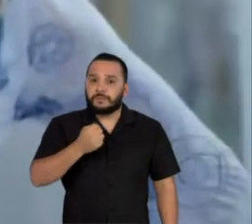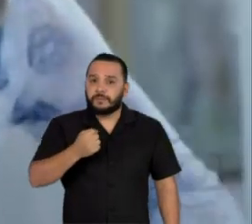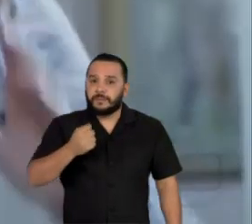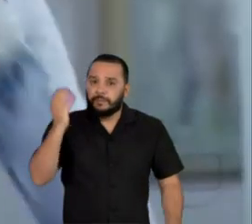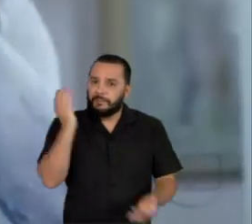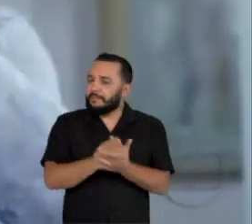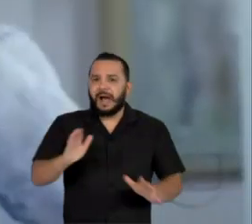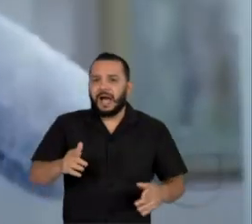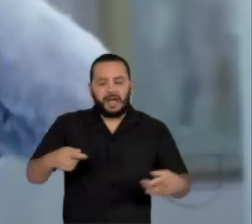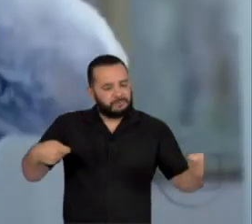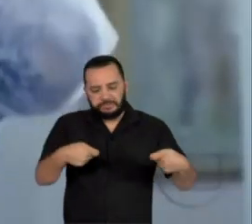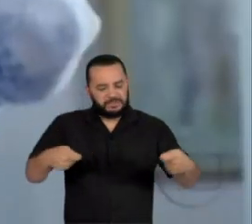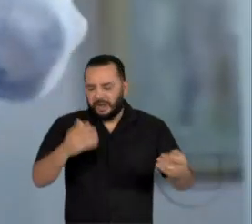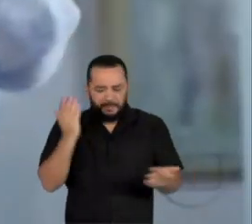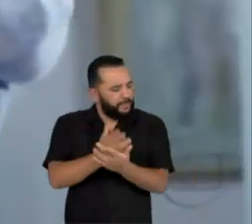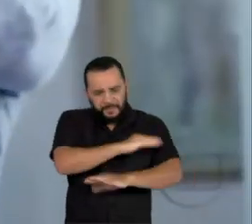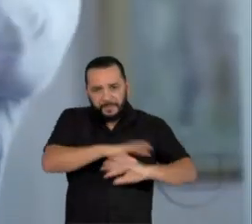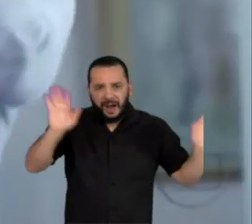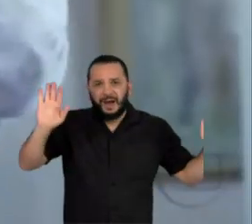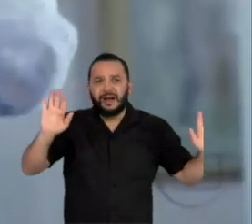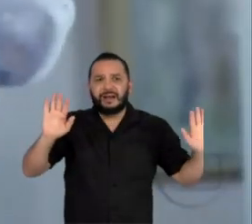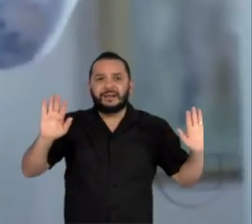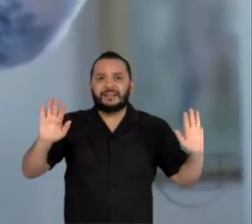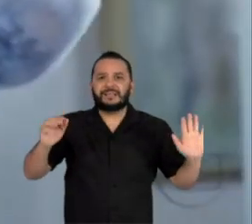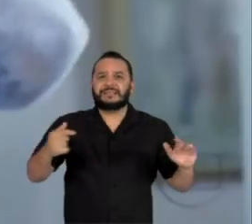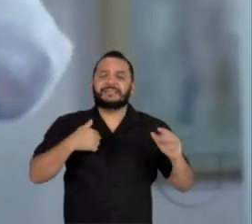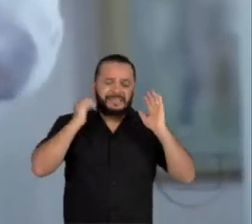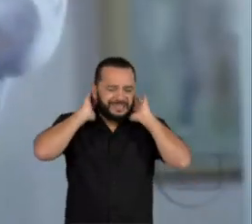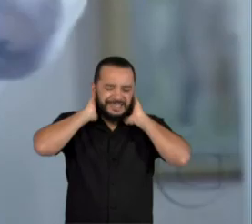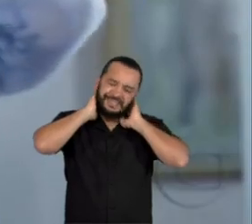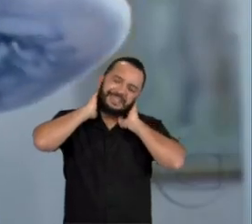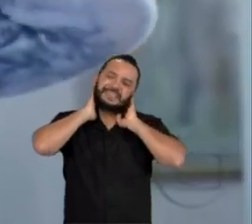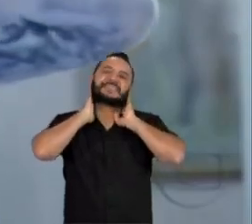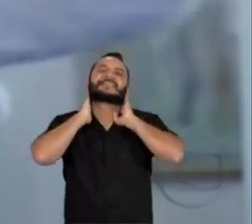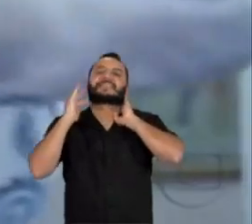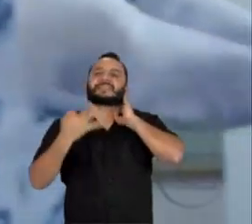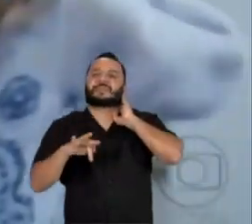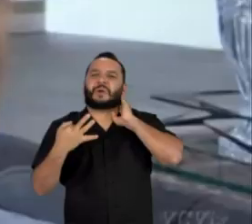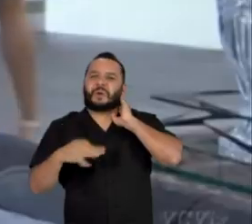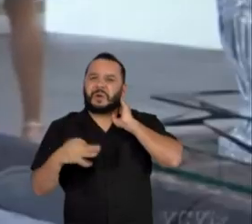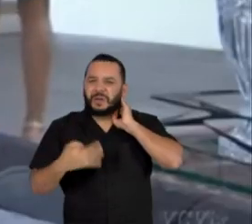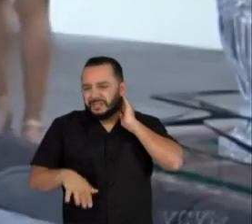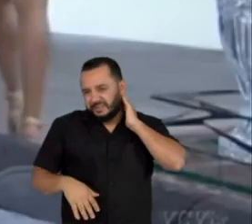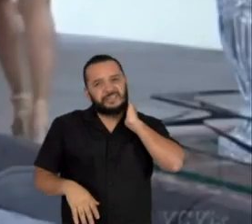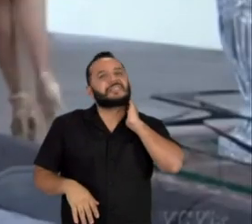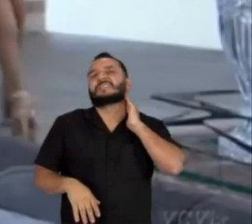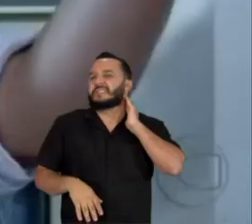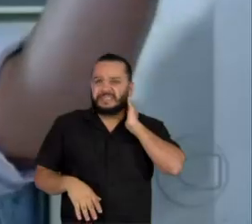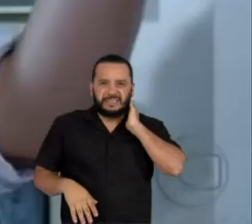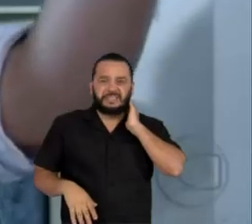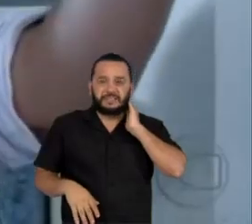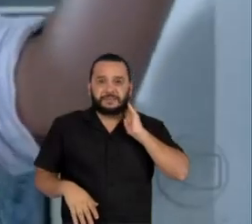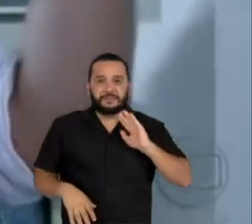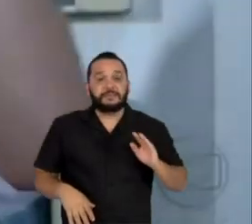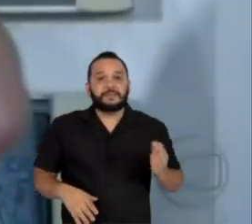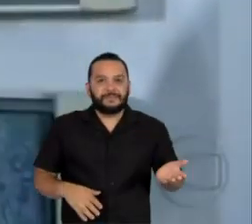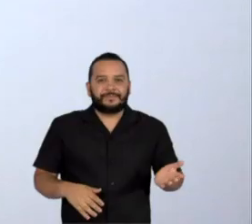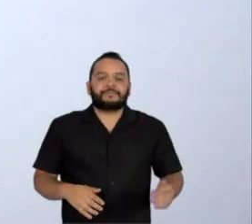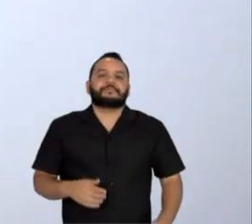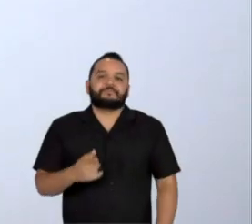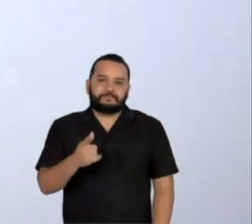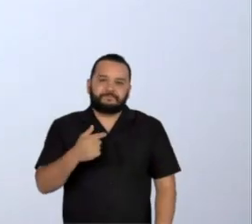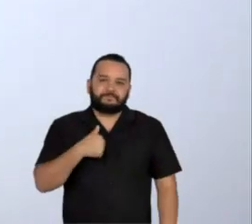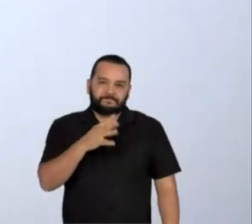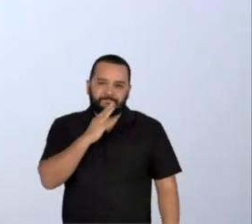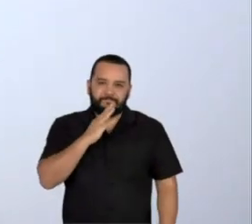de tensão por hoje. Meu Deus! Os músculos do meu pescoço parecem cordas de violino. A Cris acompanha há muitos anos o